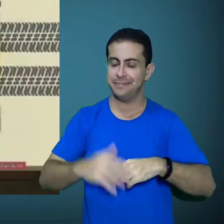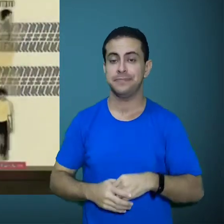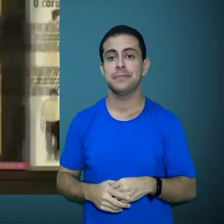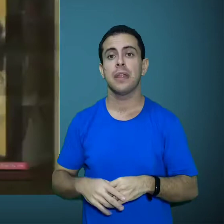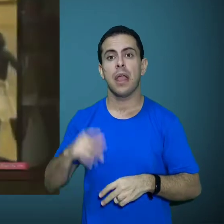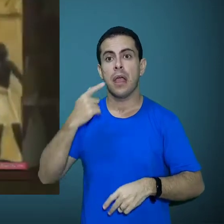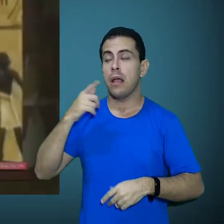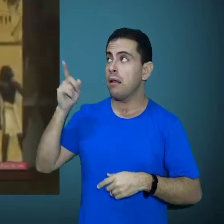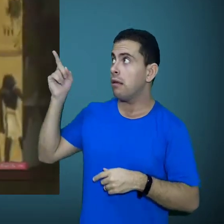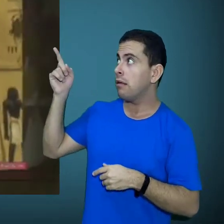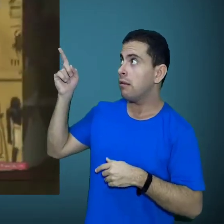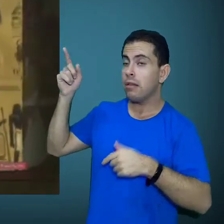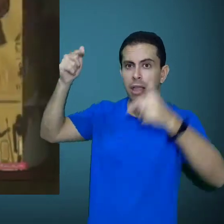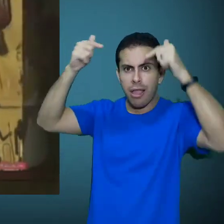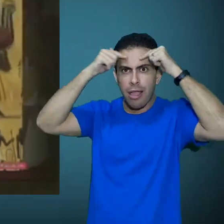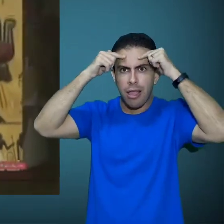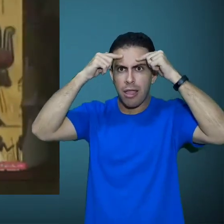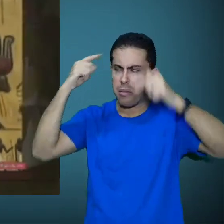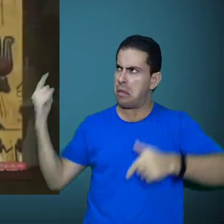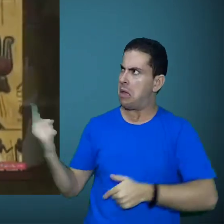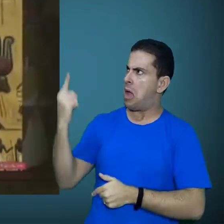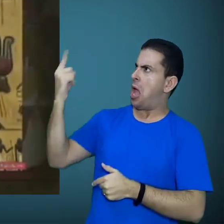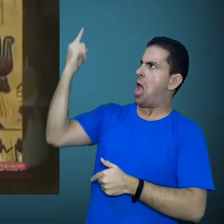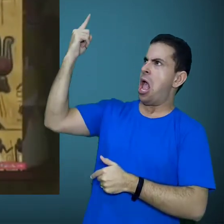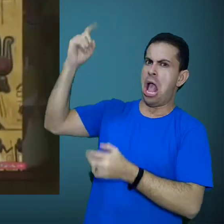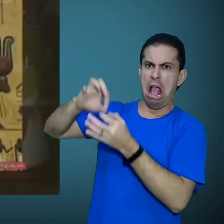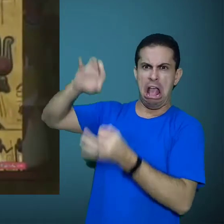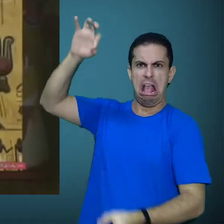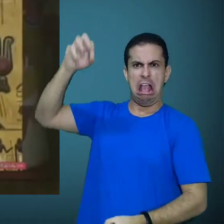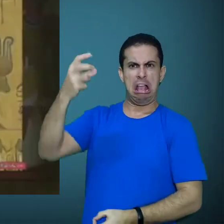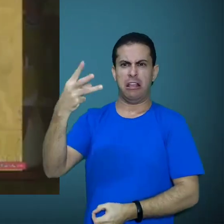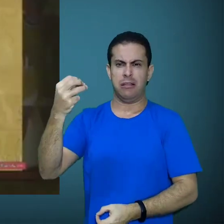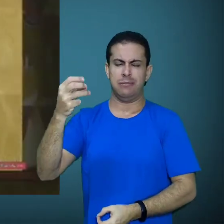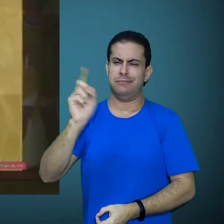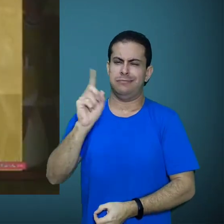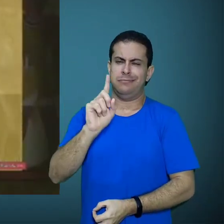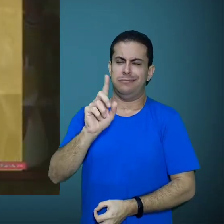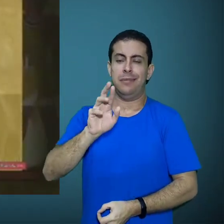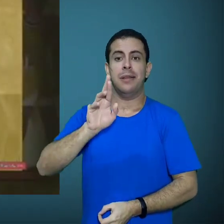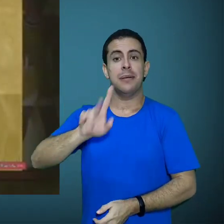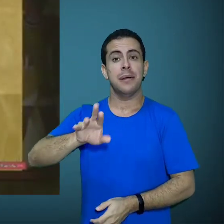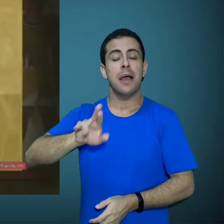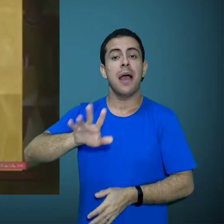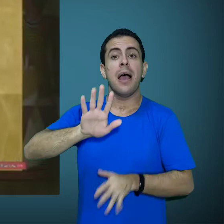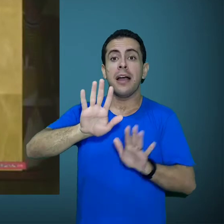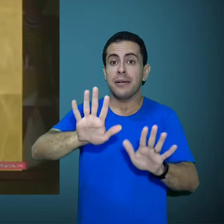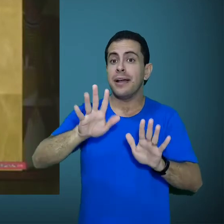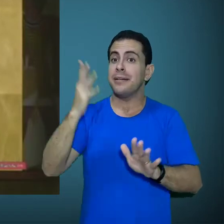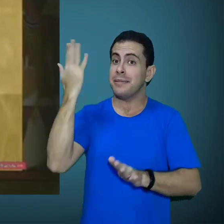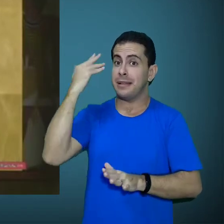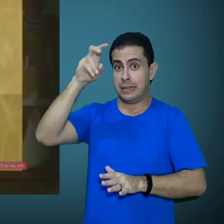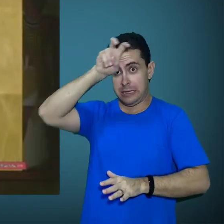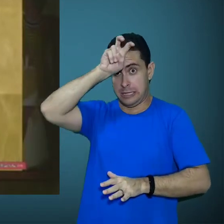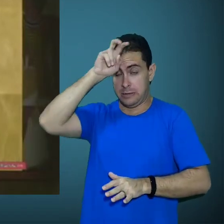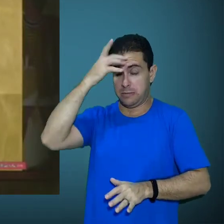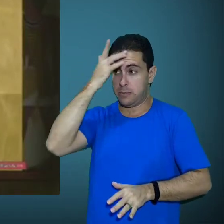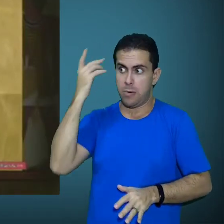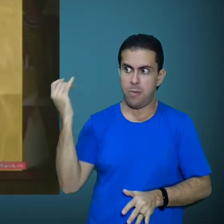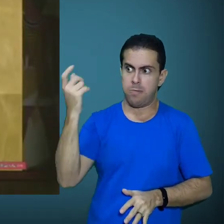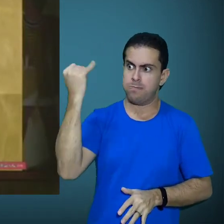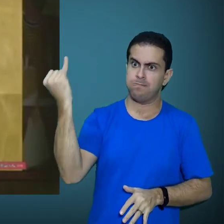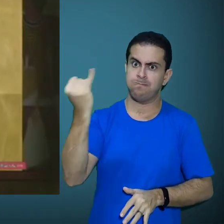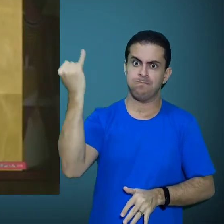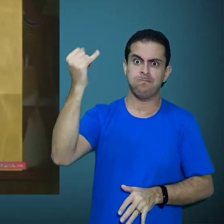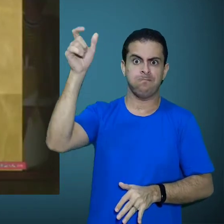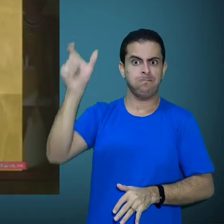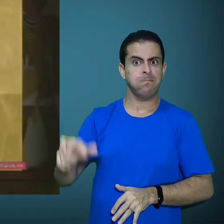Finalmente, vamos dar uma olhada no faraó. Não, ele não mede 30 metros. Quanto mais importante era uma pessoa na sociedade egípcia, maior